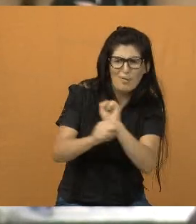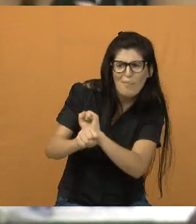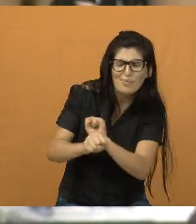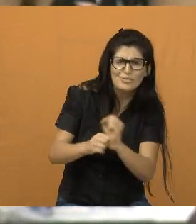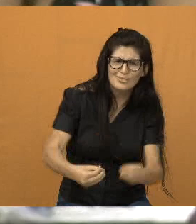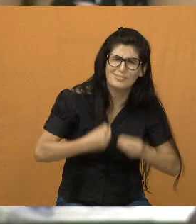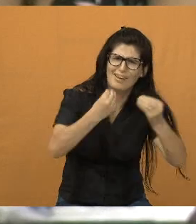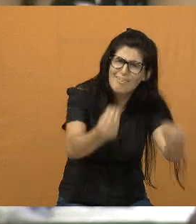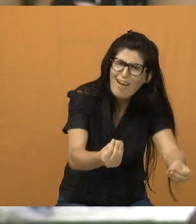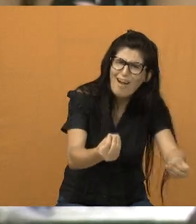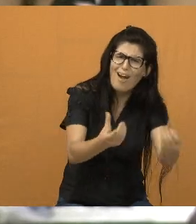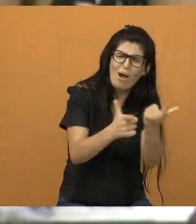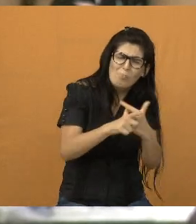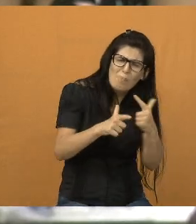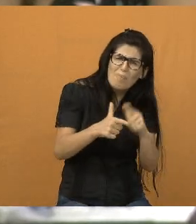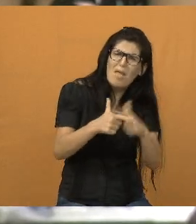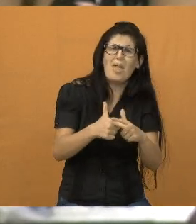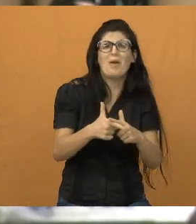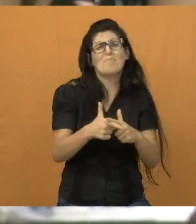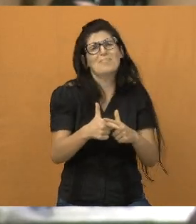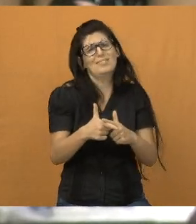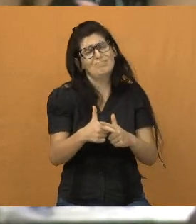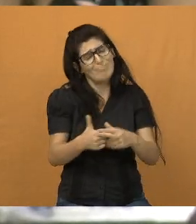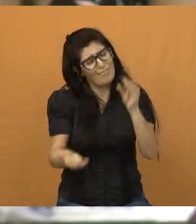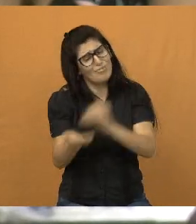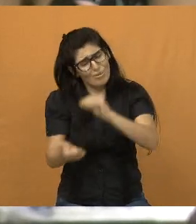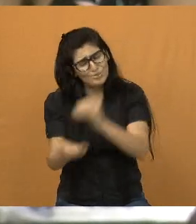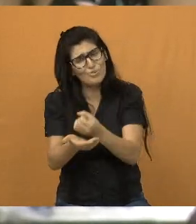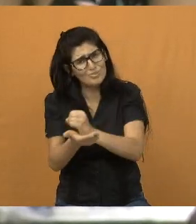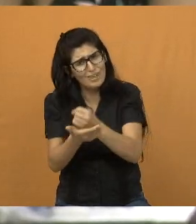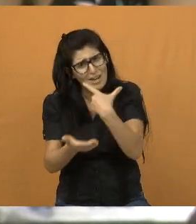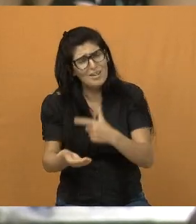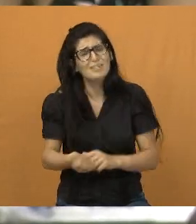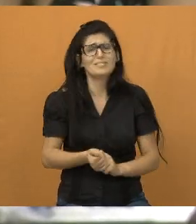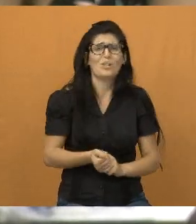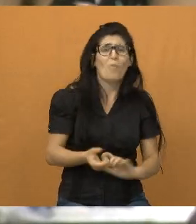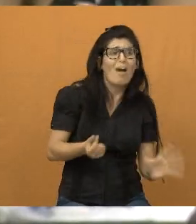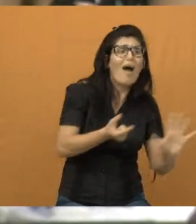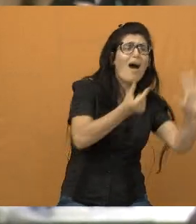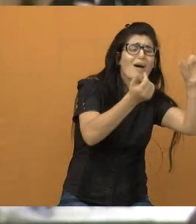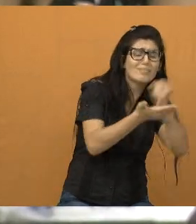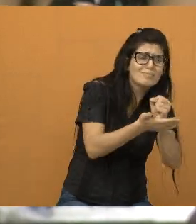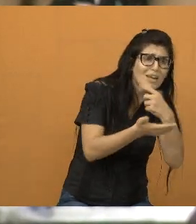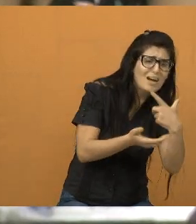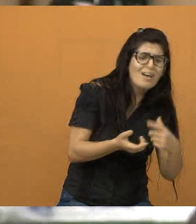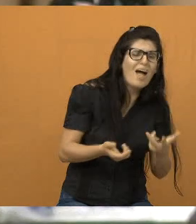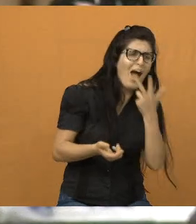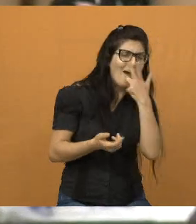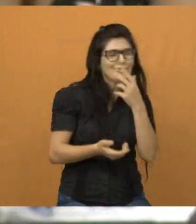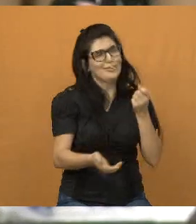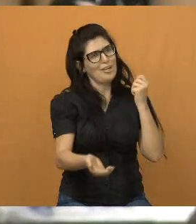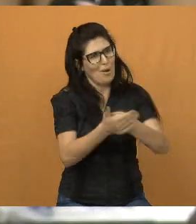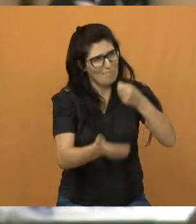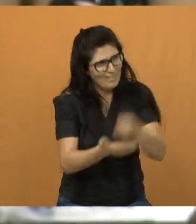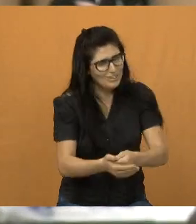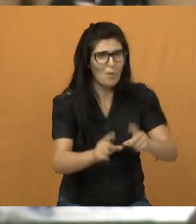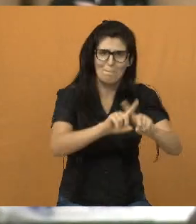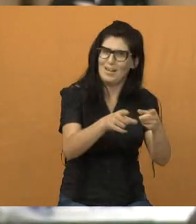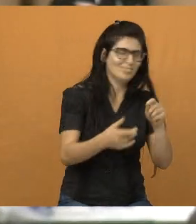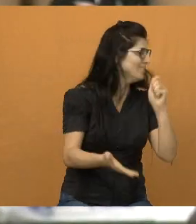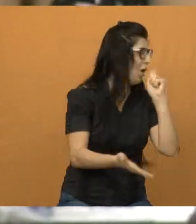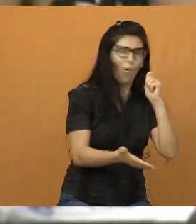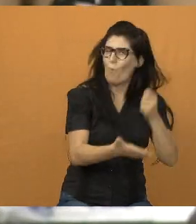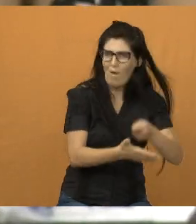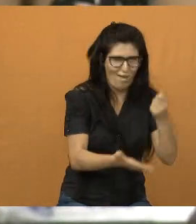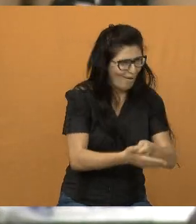ficar alguns medicamentos sem. É que daí junta o que é de alto custo, que acham que é nossa obrigação e que não é, e que não vem.